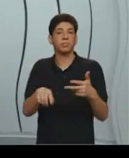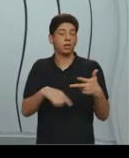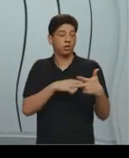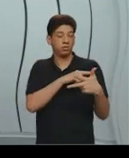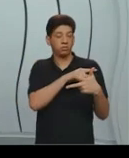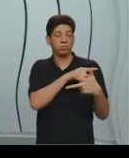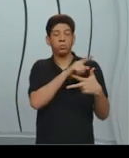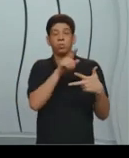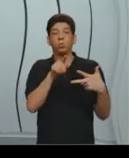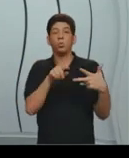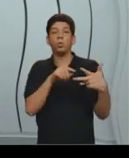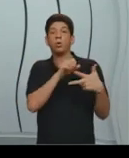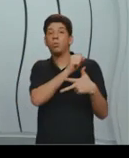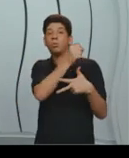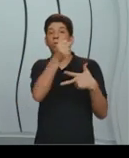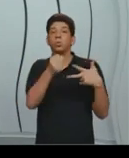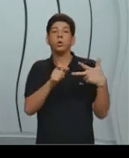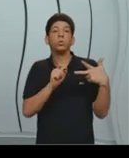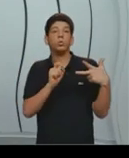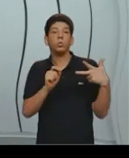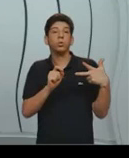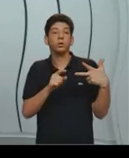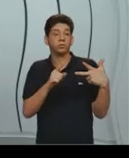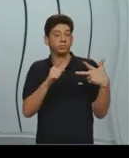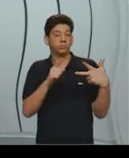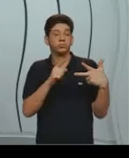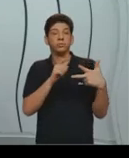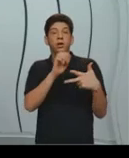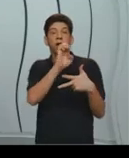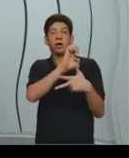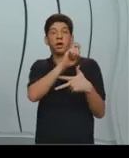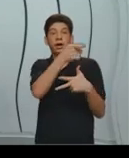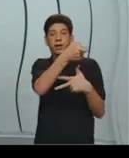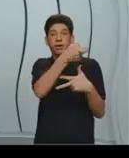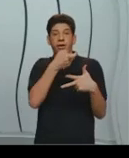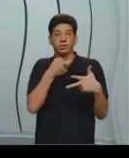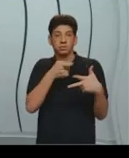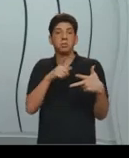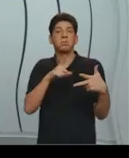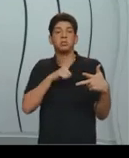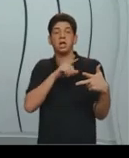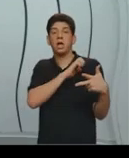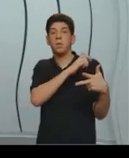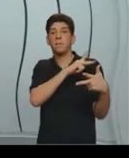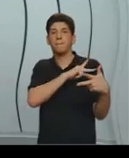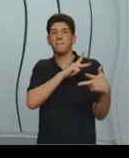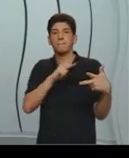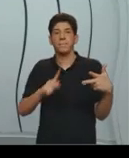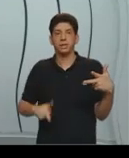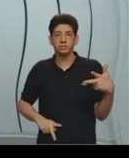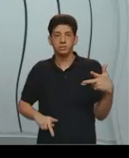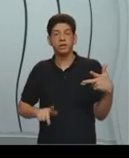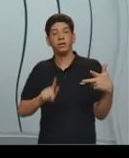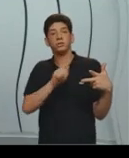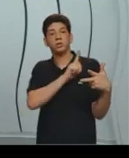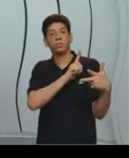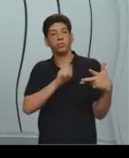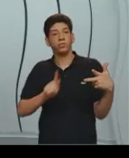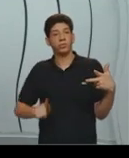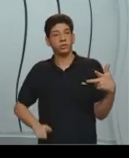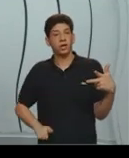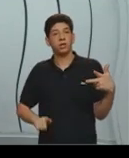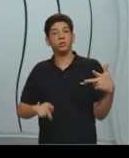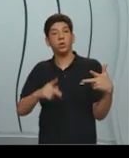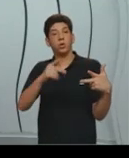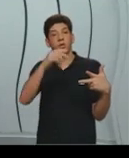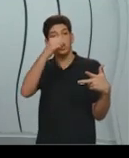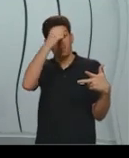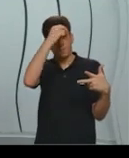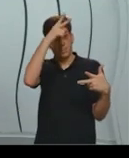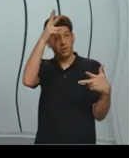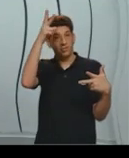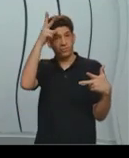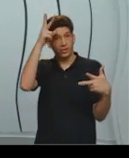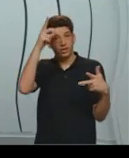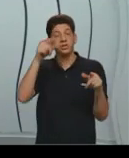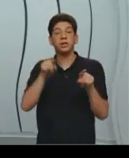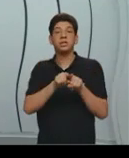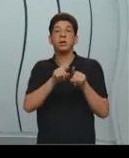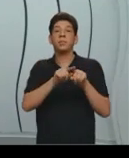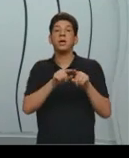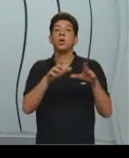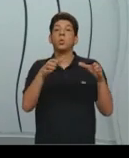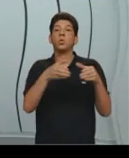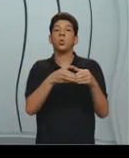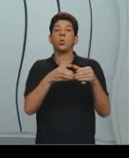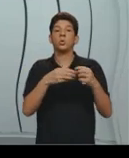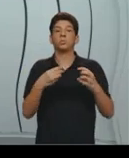Poder Executivo. O Poder Executivo é formado pelos presidentes, pelos governadores e prefeitos, e mais que isso também, toda a sua equipe de ministério,